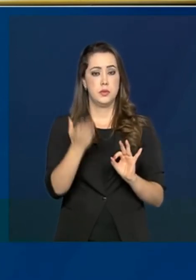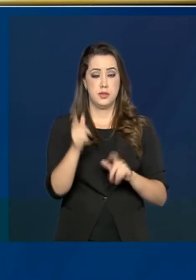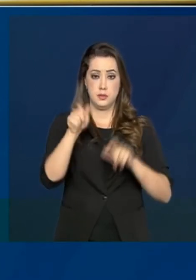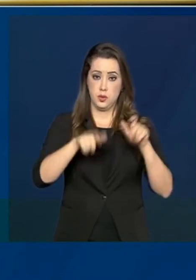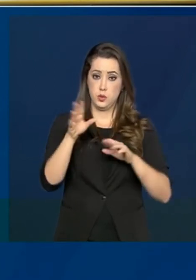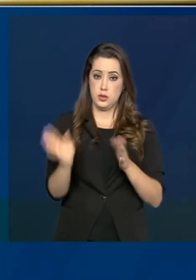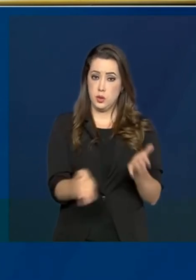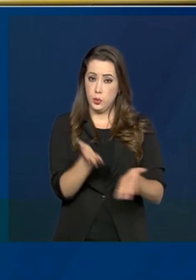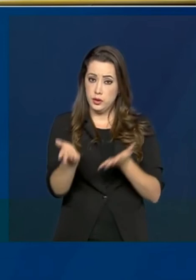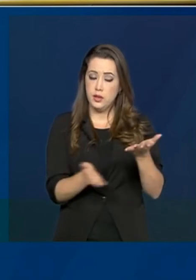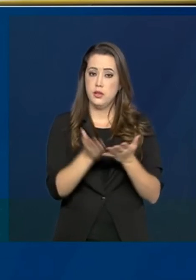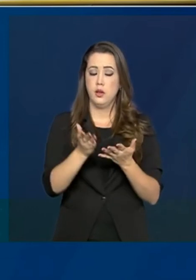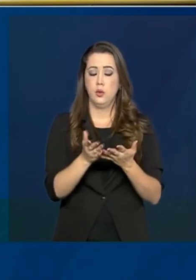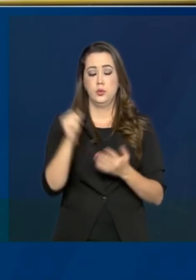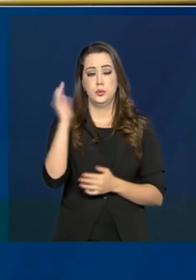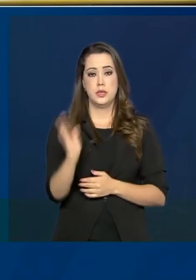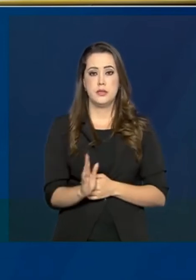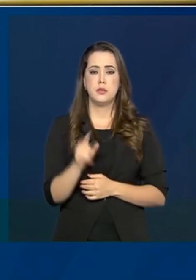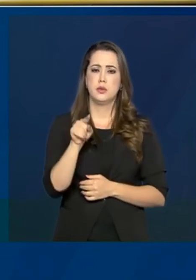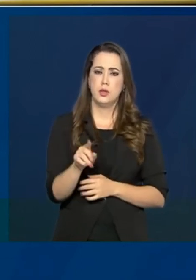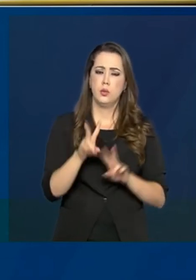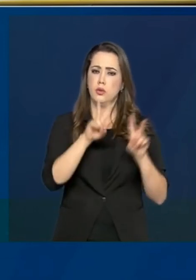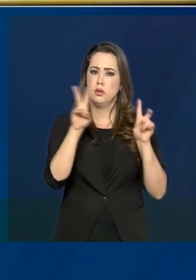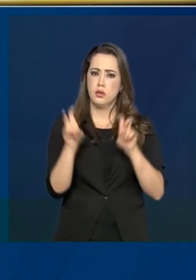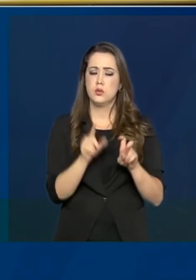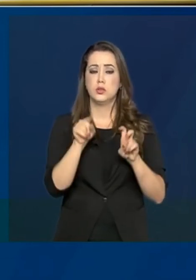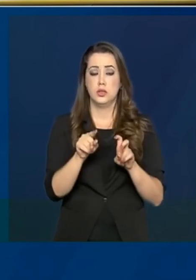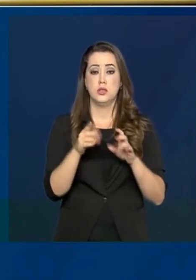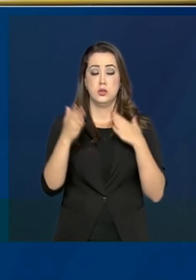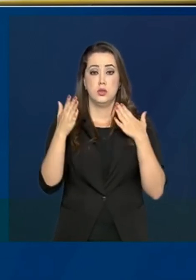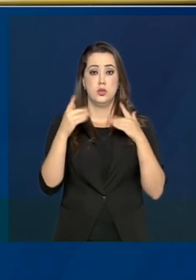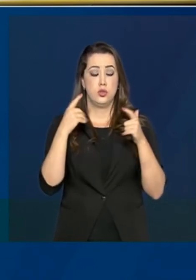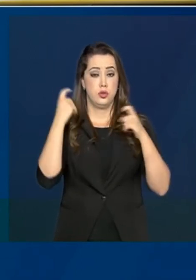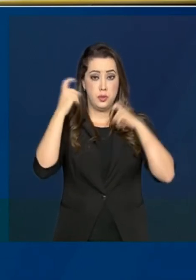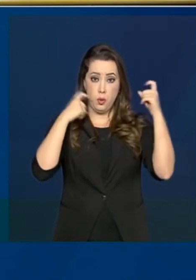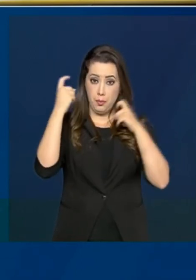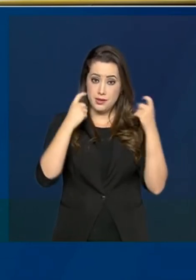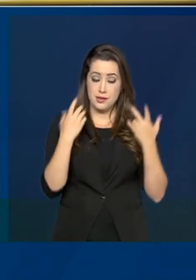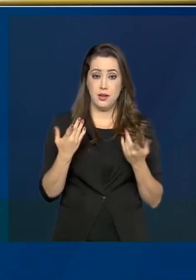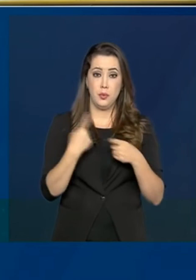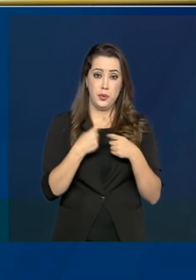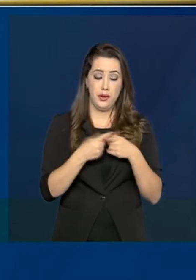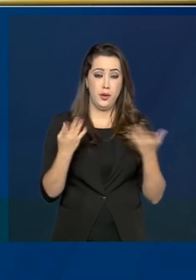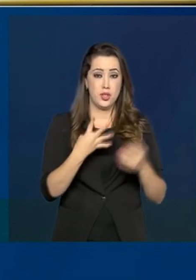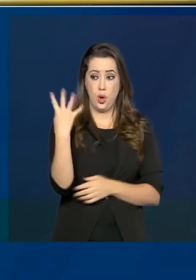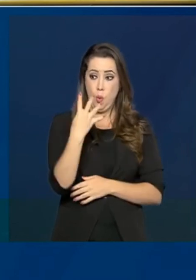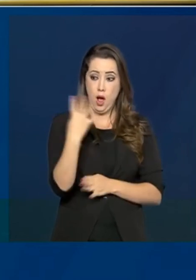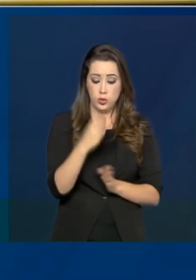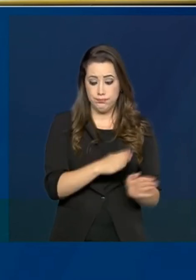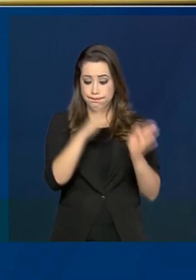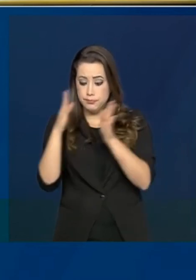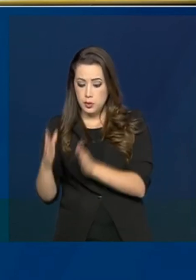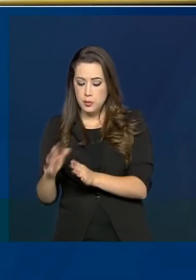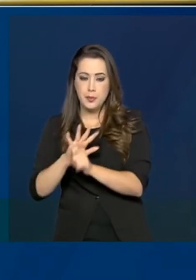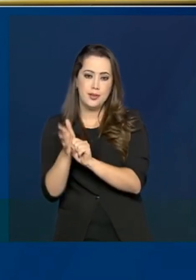dos brasileiros. E nesse contexto de preocupação com a saúde mental e do enfrentamento da quarta onda da pandemia, mencionada